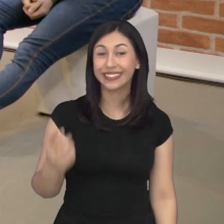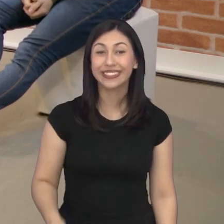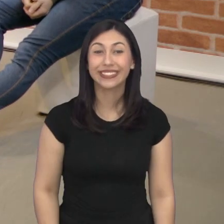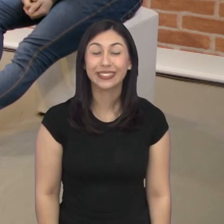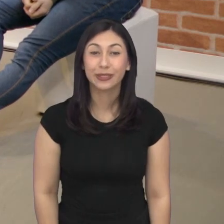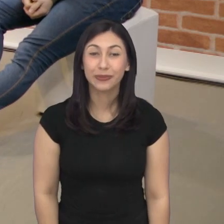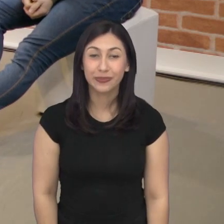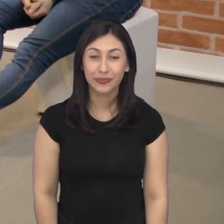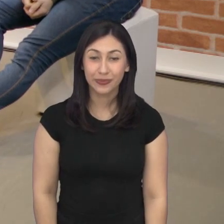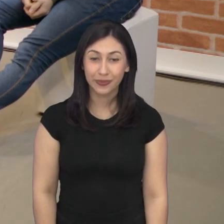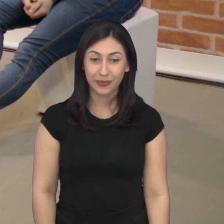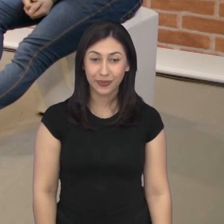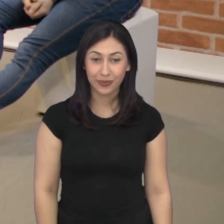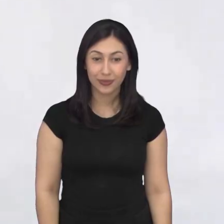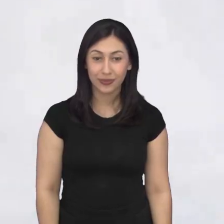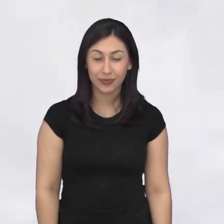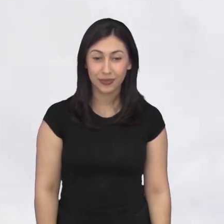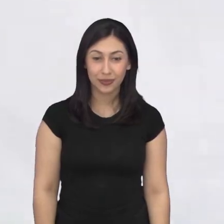assistir também.